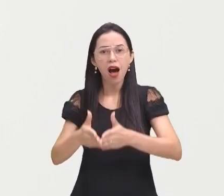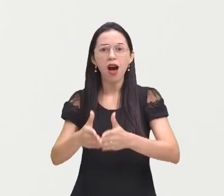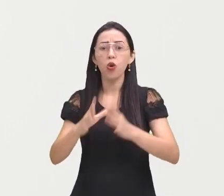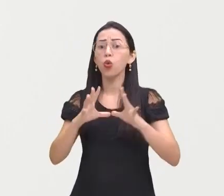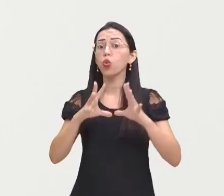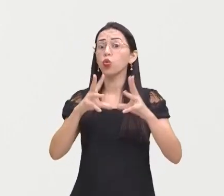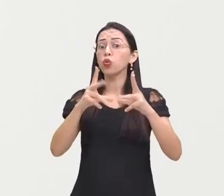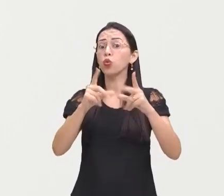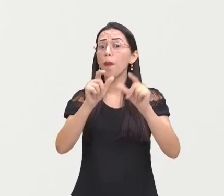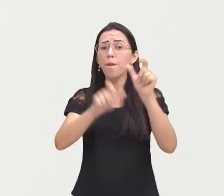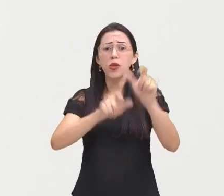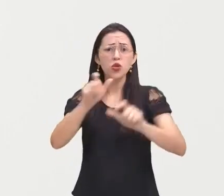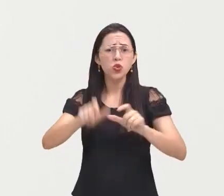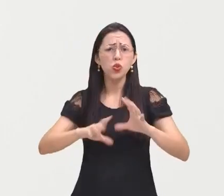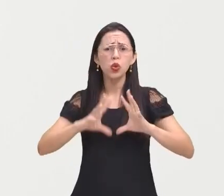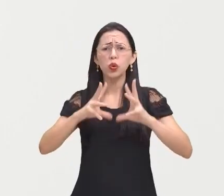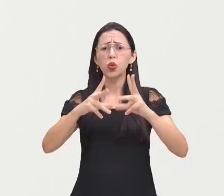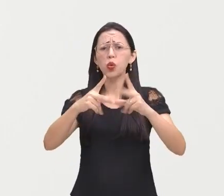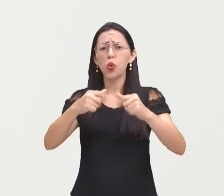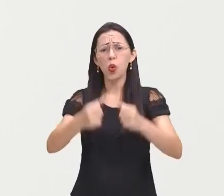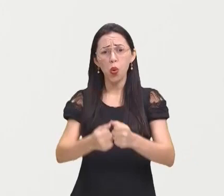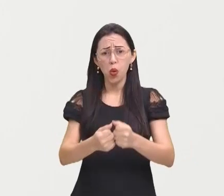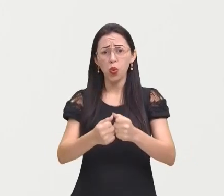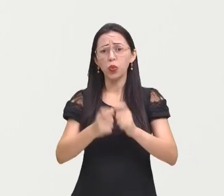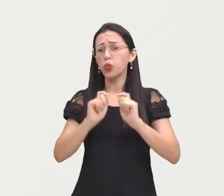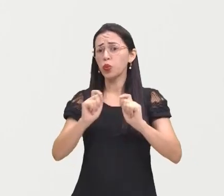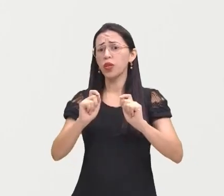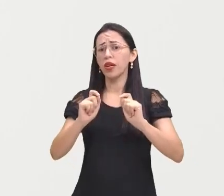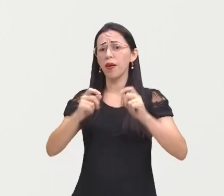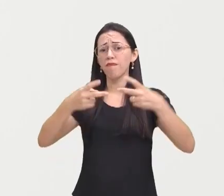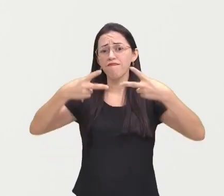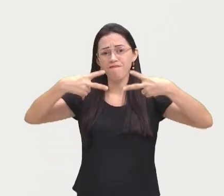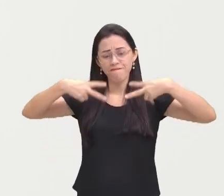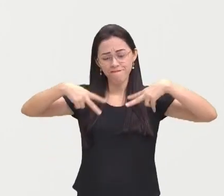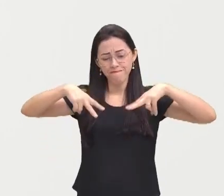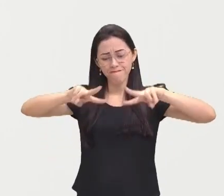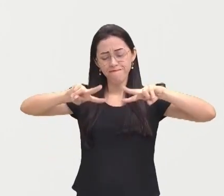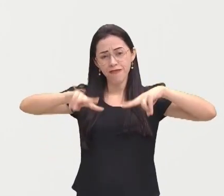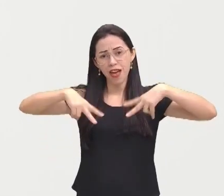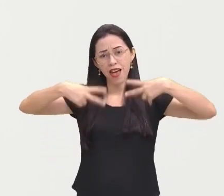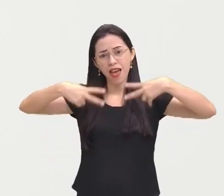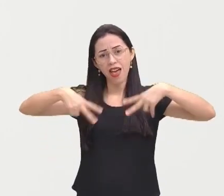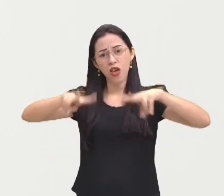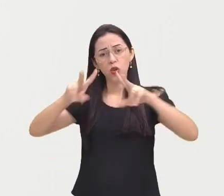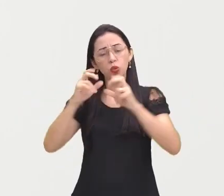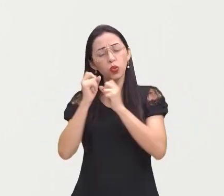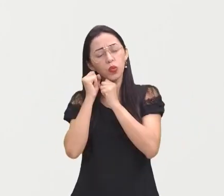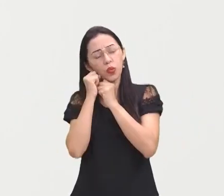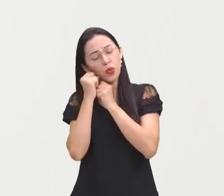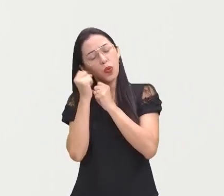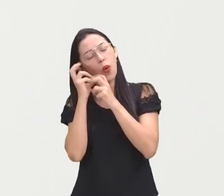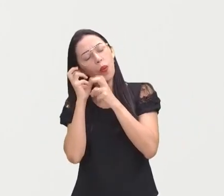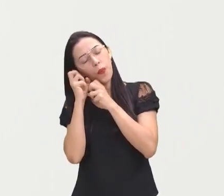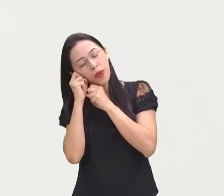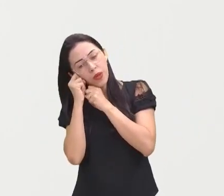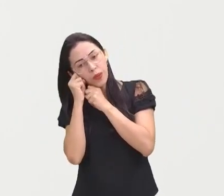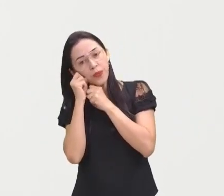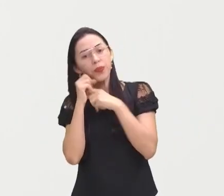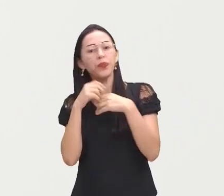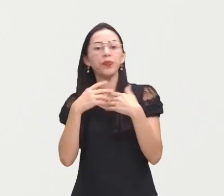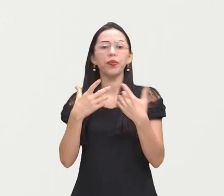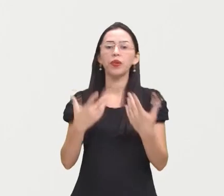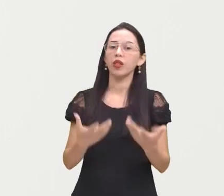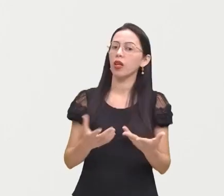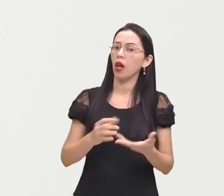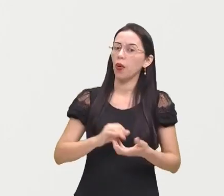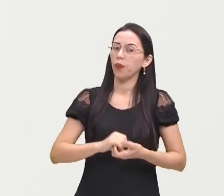Dormimos todos pendurados em redes na varanda. Então, a resposta para a